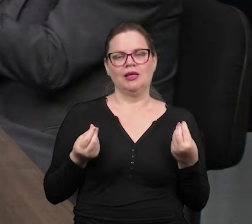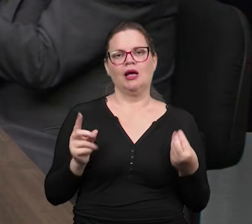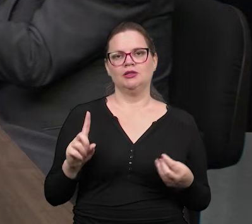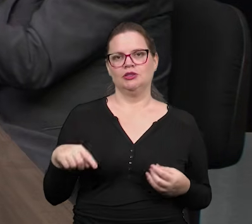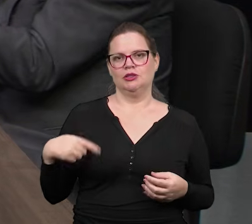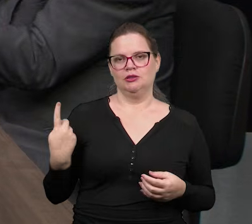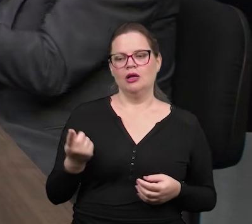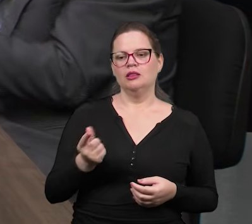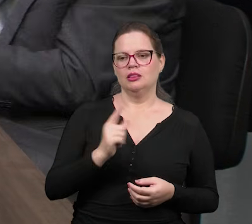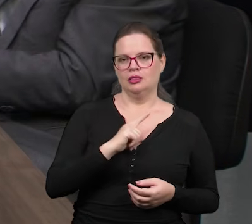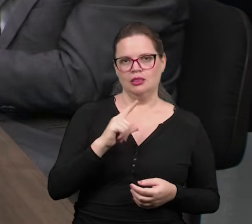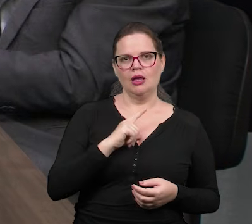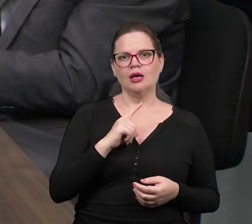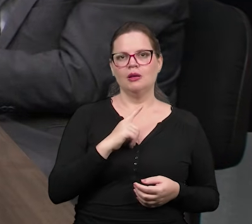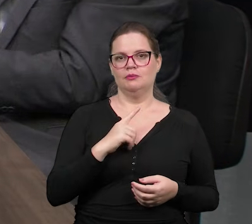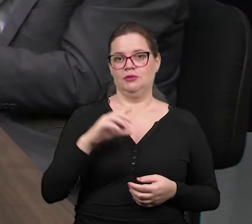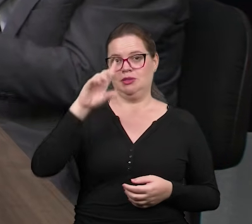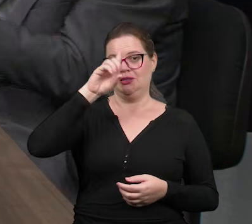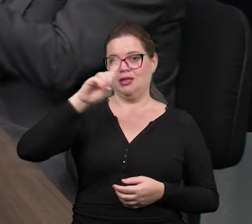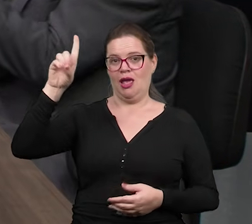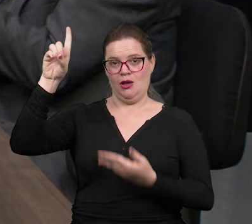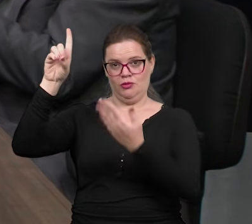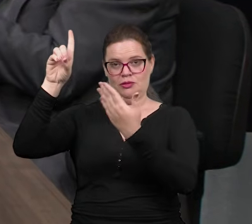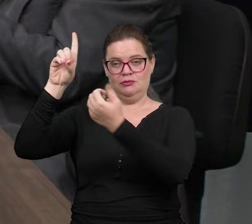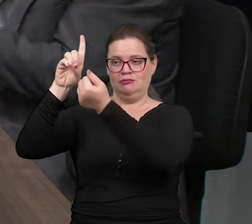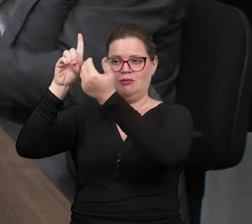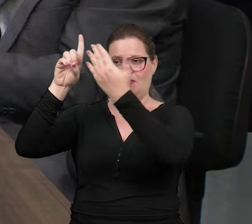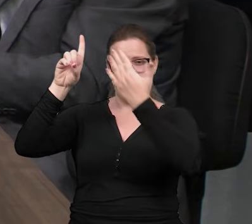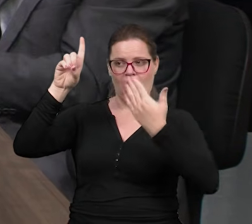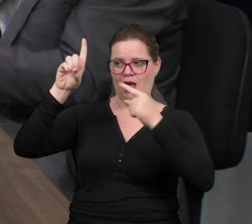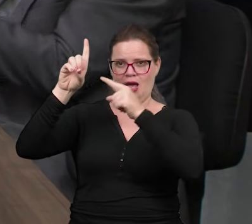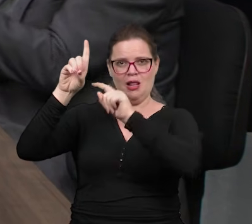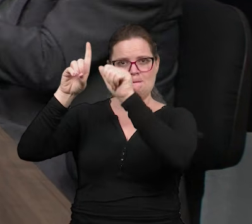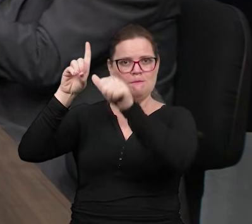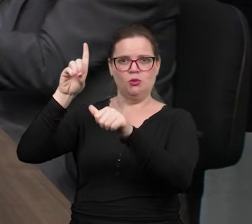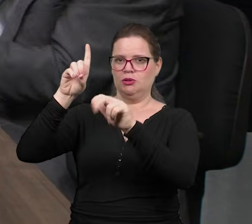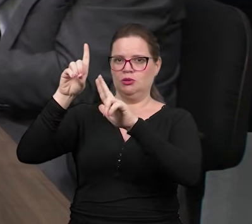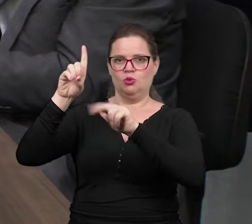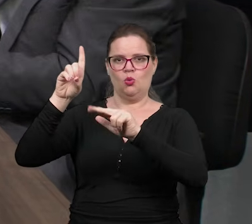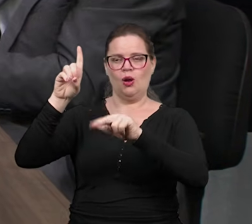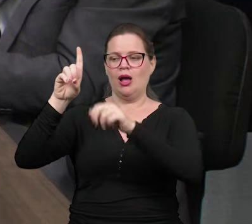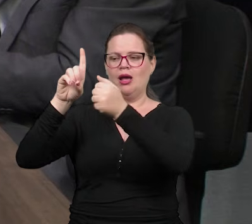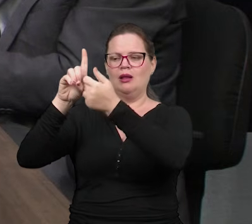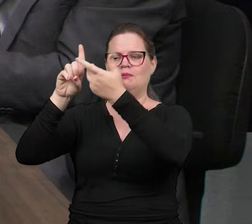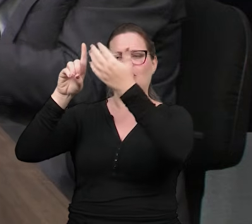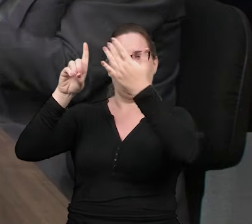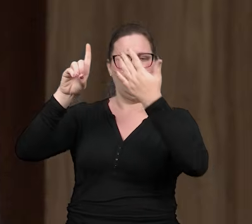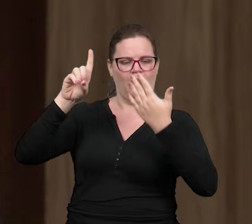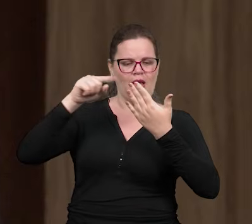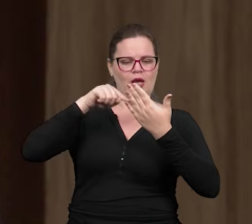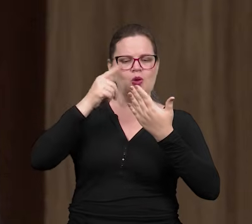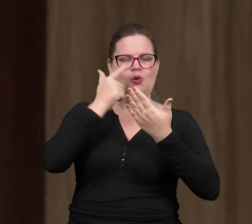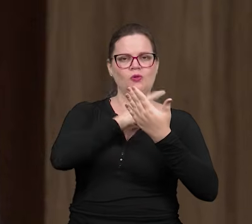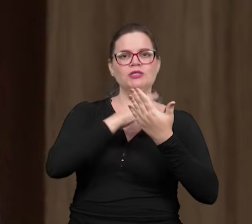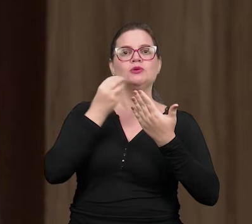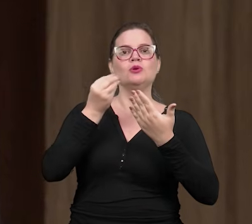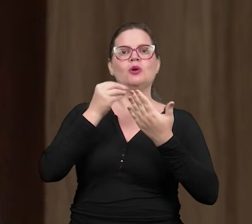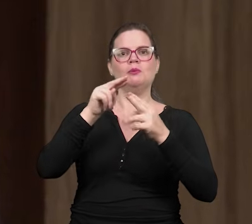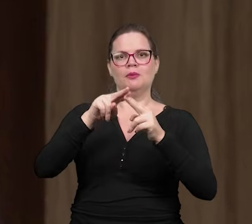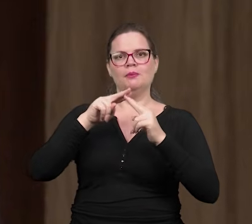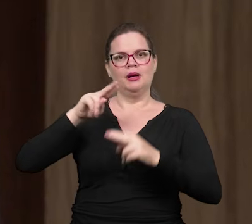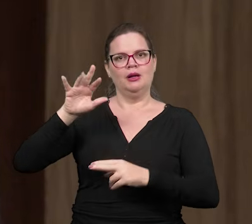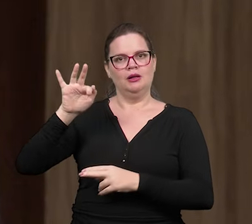e transcendentes de Deus nos são dadas através da fé. Então, Deus,